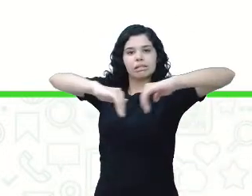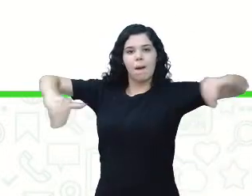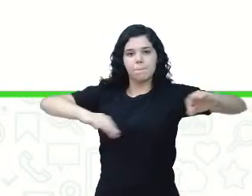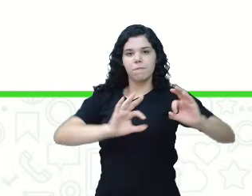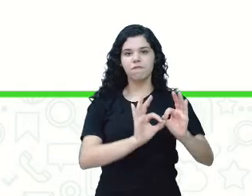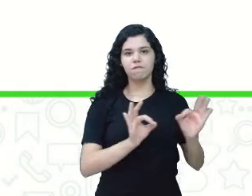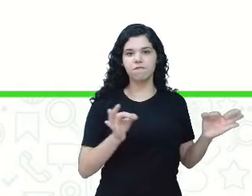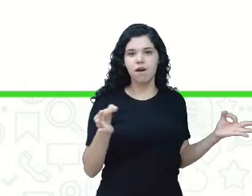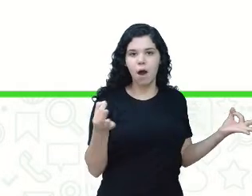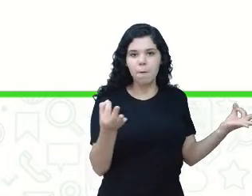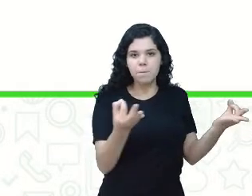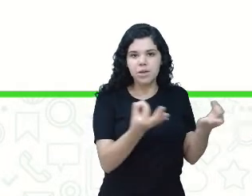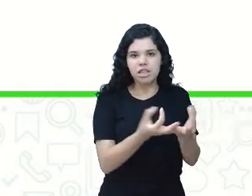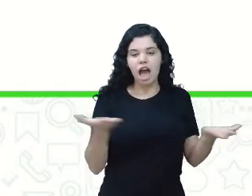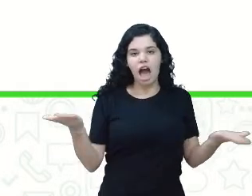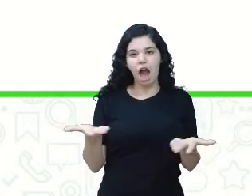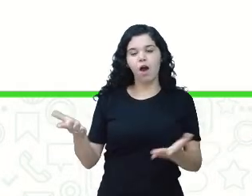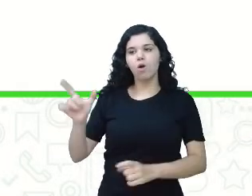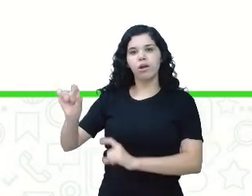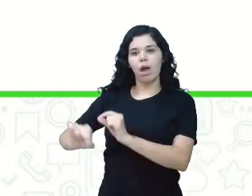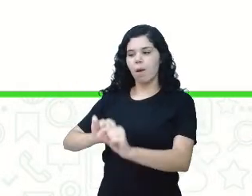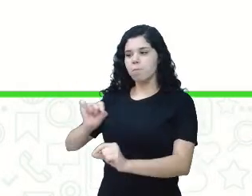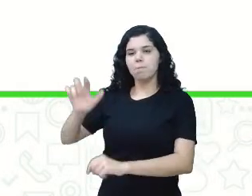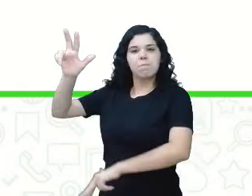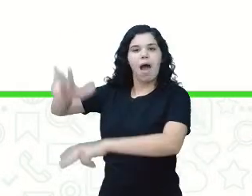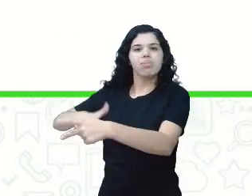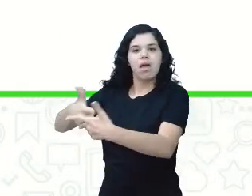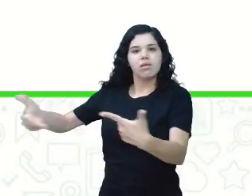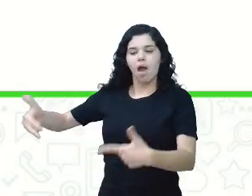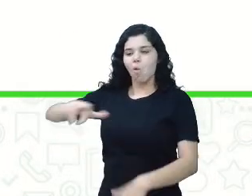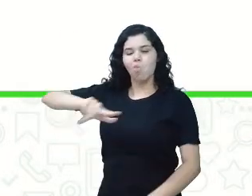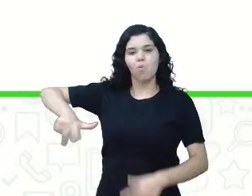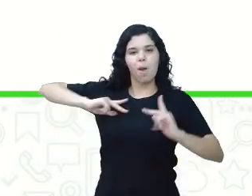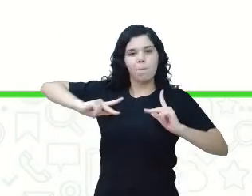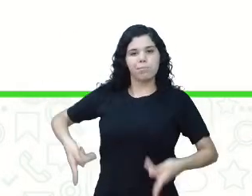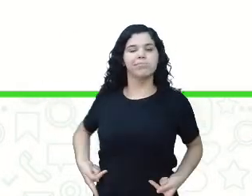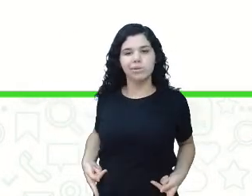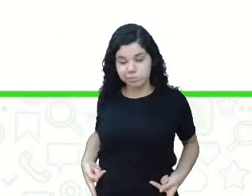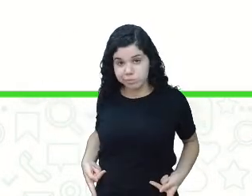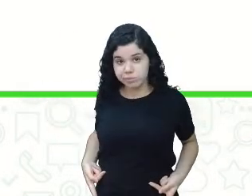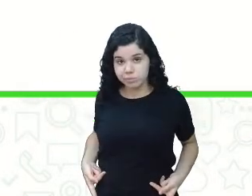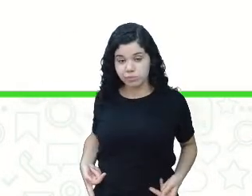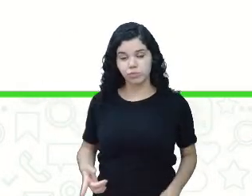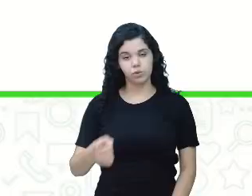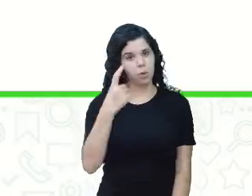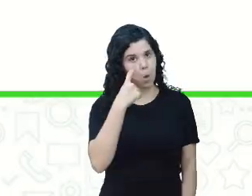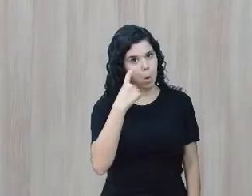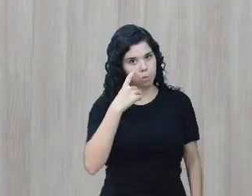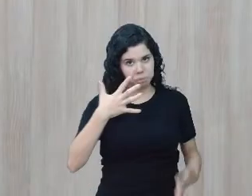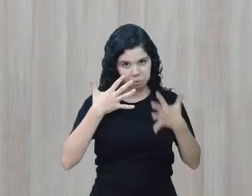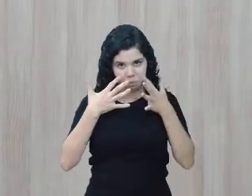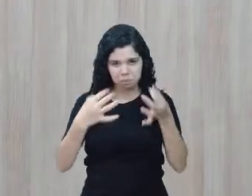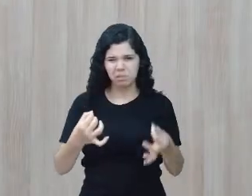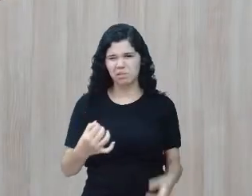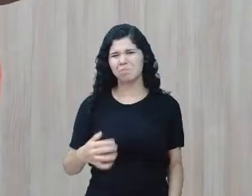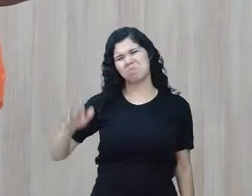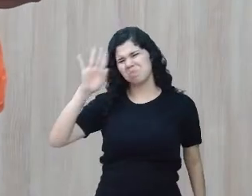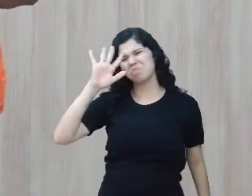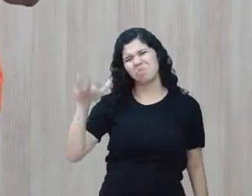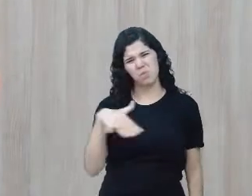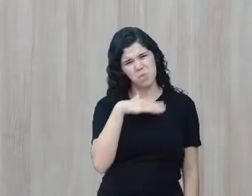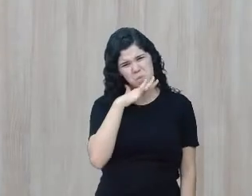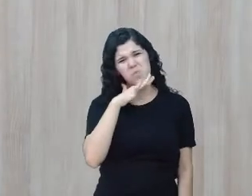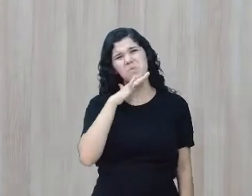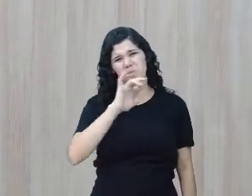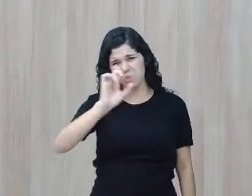família, tratá-la como se fosse uma coisa e não uma pessoa. Volta aqui comigo. Que coisa ruim, não é? Tratar